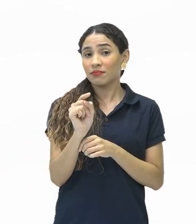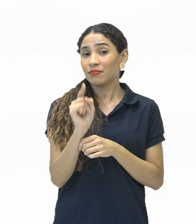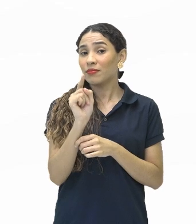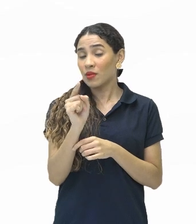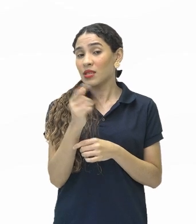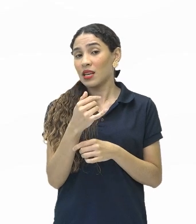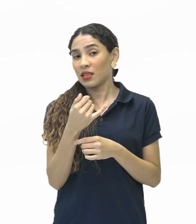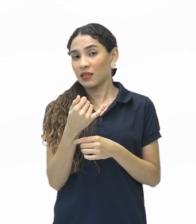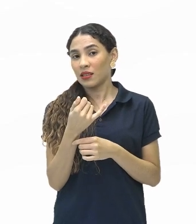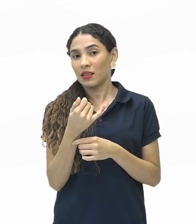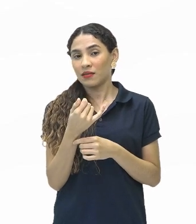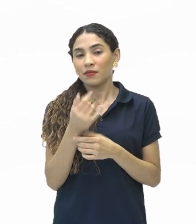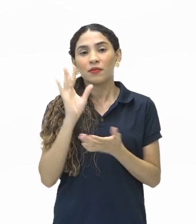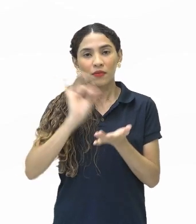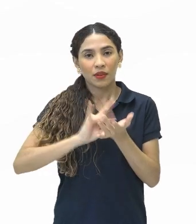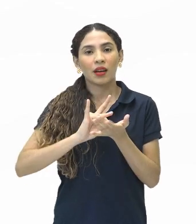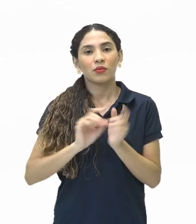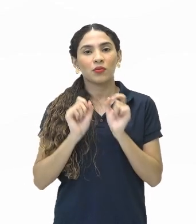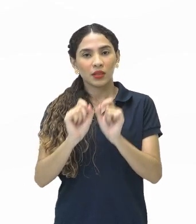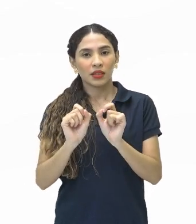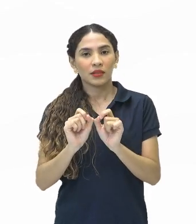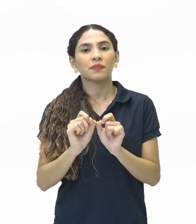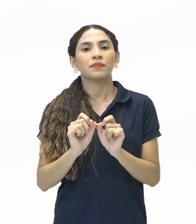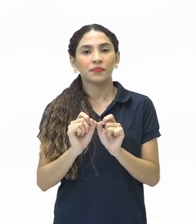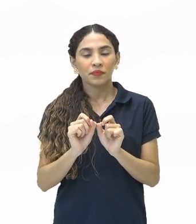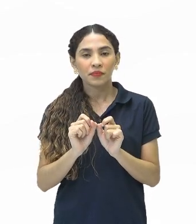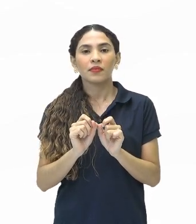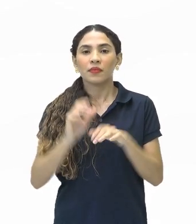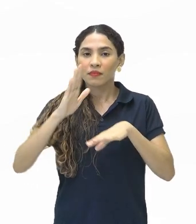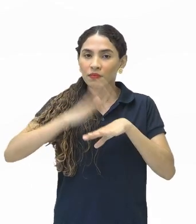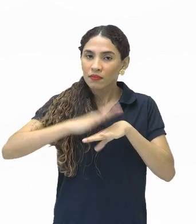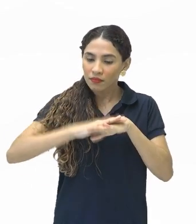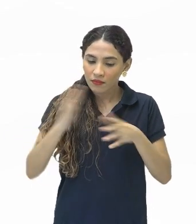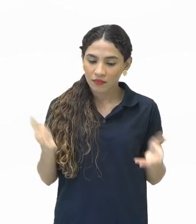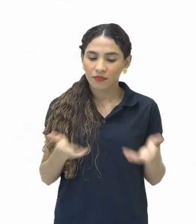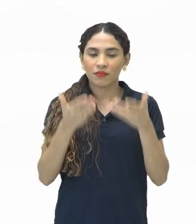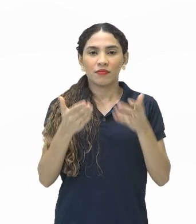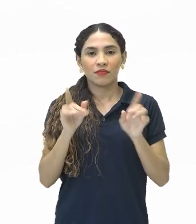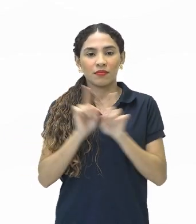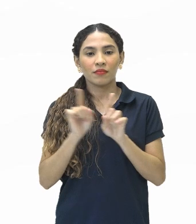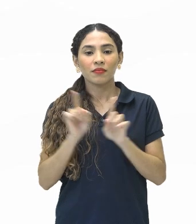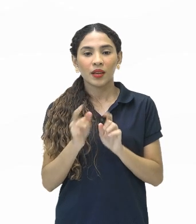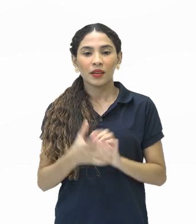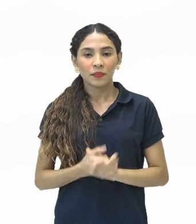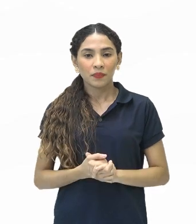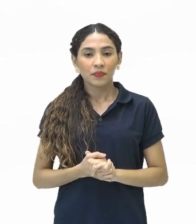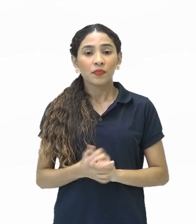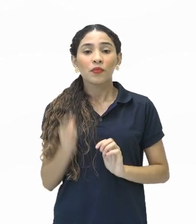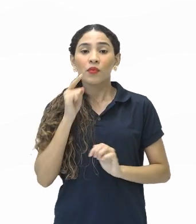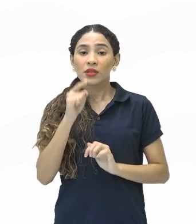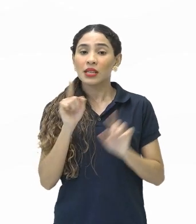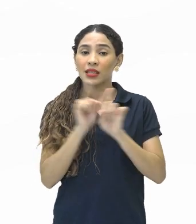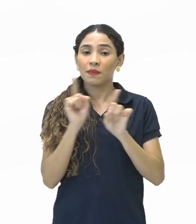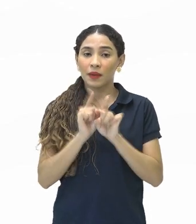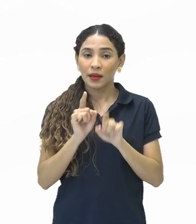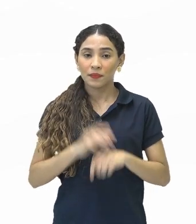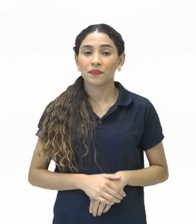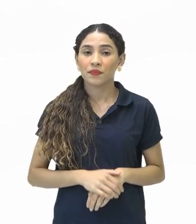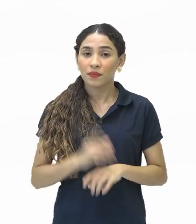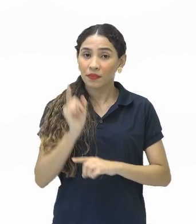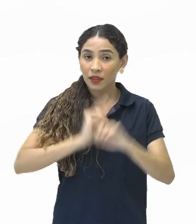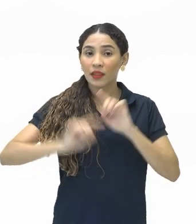também você também se autoproduz, como nós colocamos aqui, né? Você também